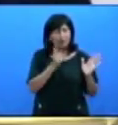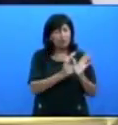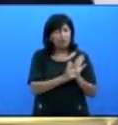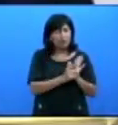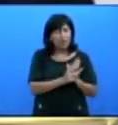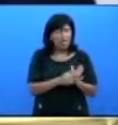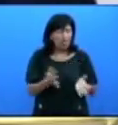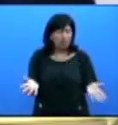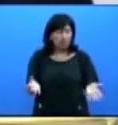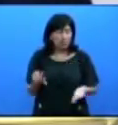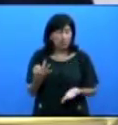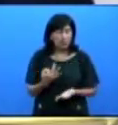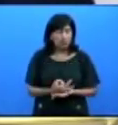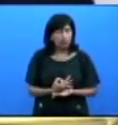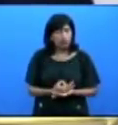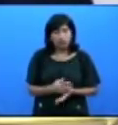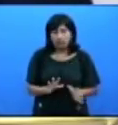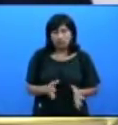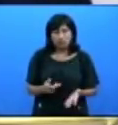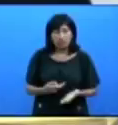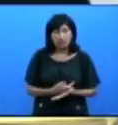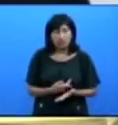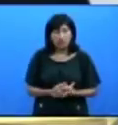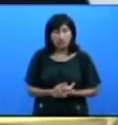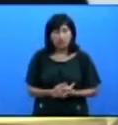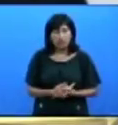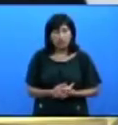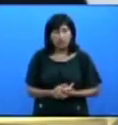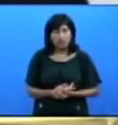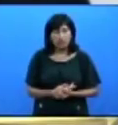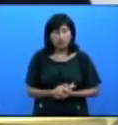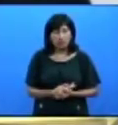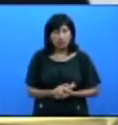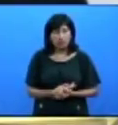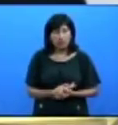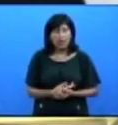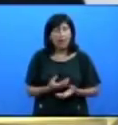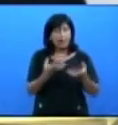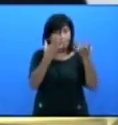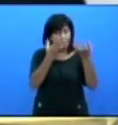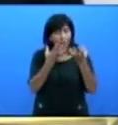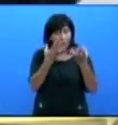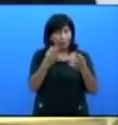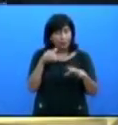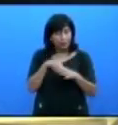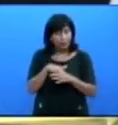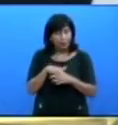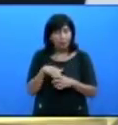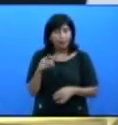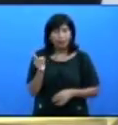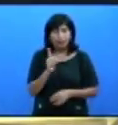para criticar, porque já discutimos esse tema. Então, irei me abster da votação com relação às